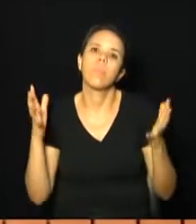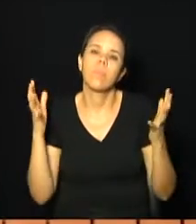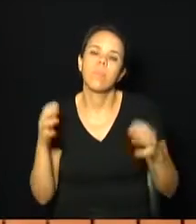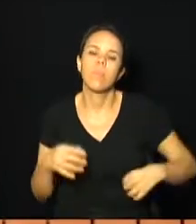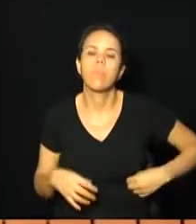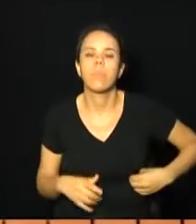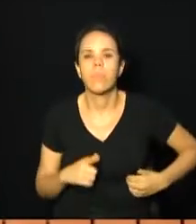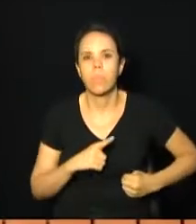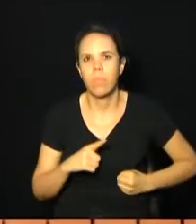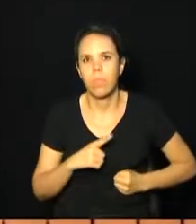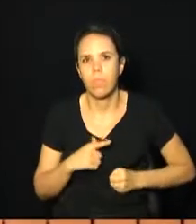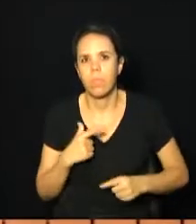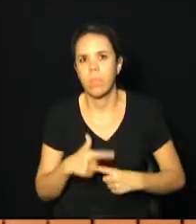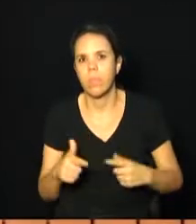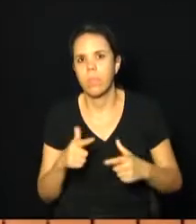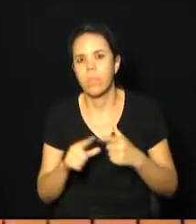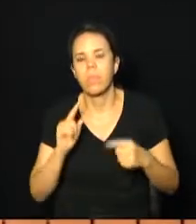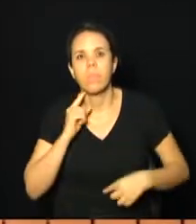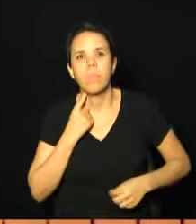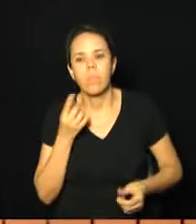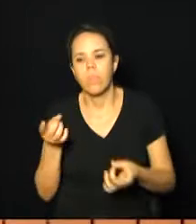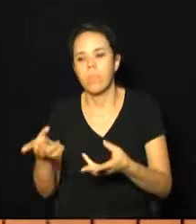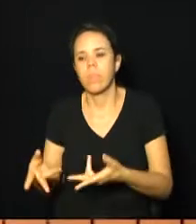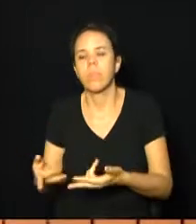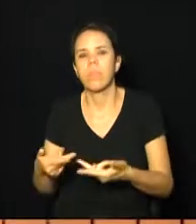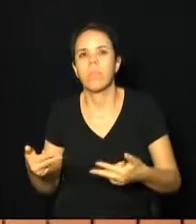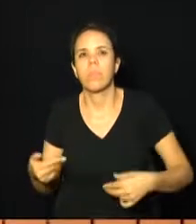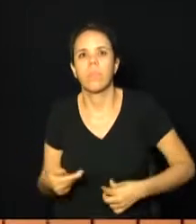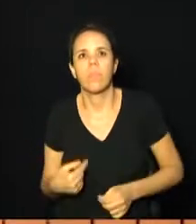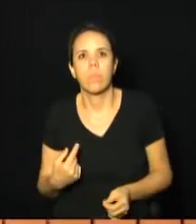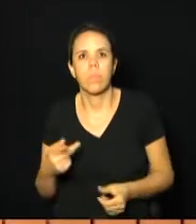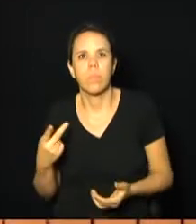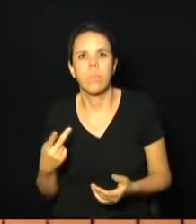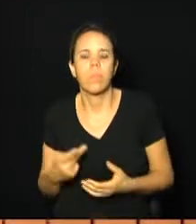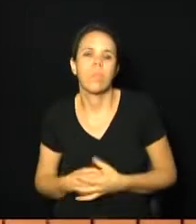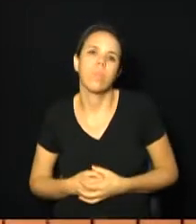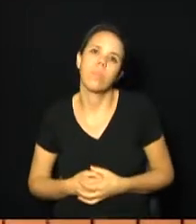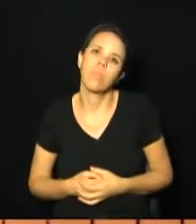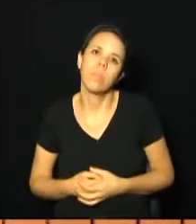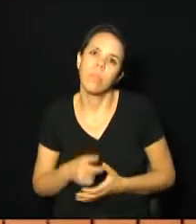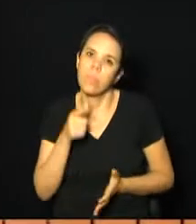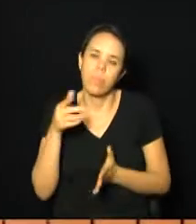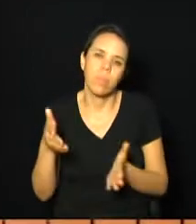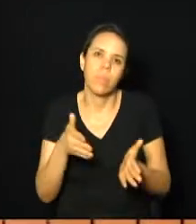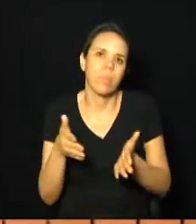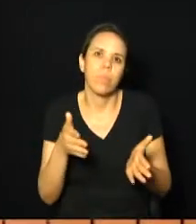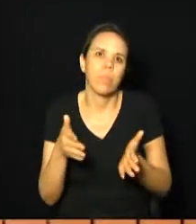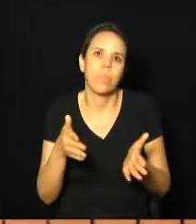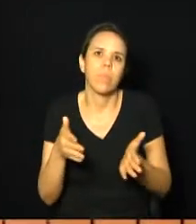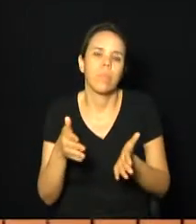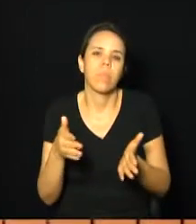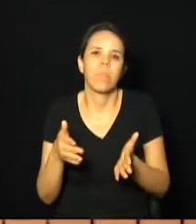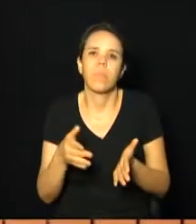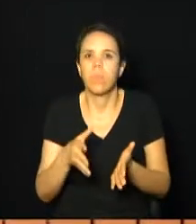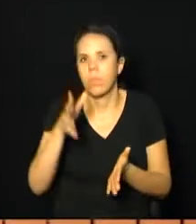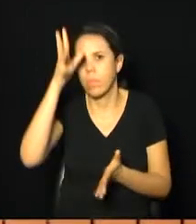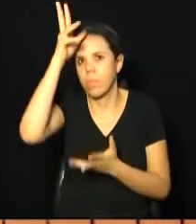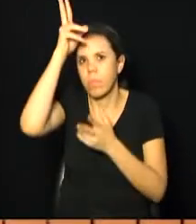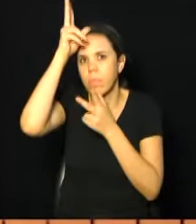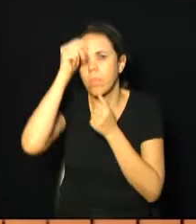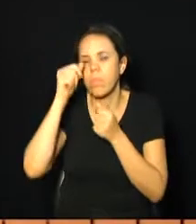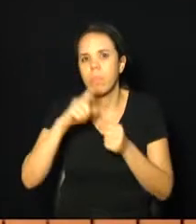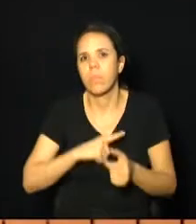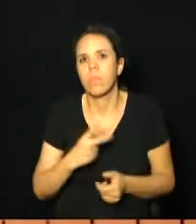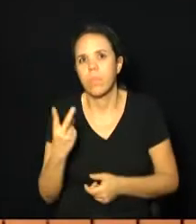E a gente tem um grande problema com o lixo descartado, nossos mananciais, nosso Ribeirão das Cabras, hoje